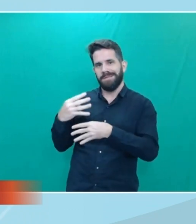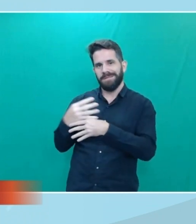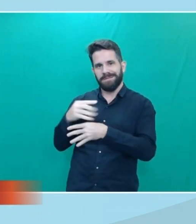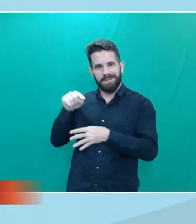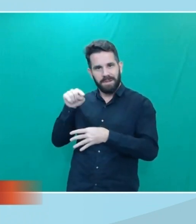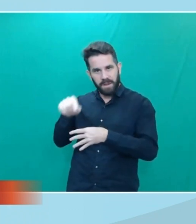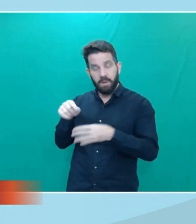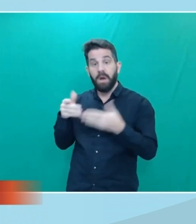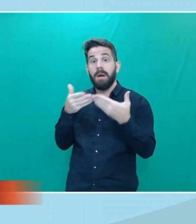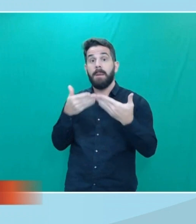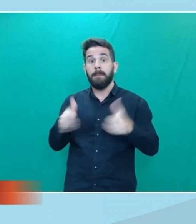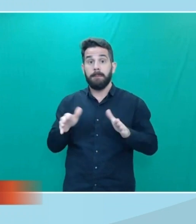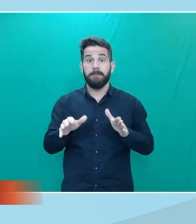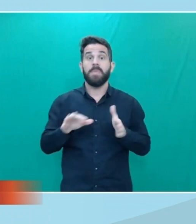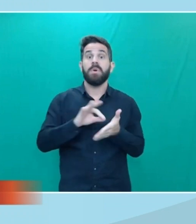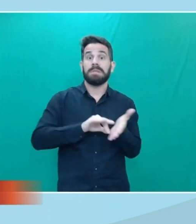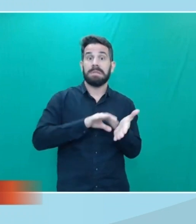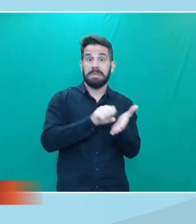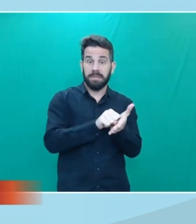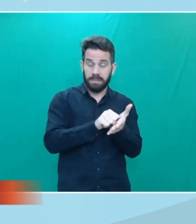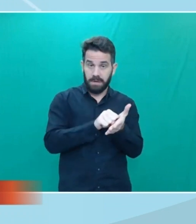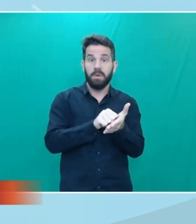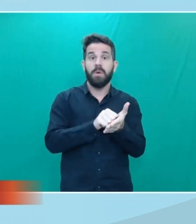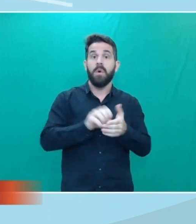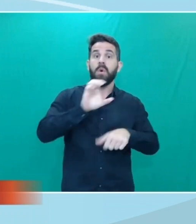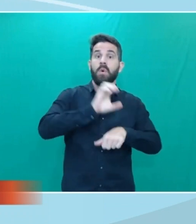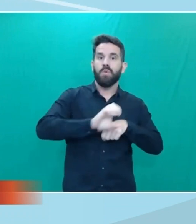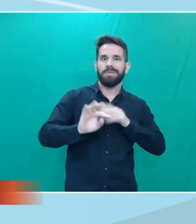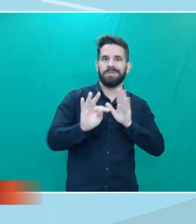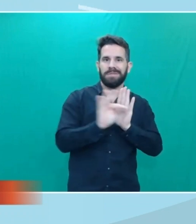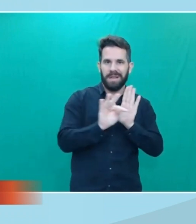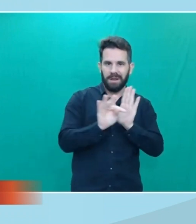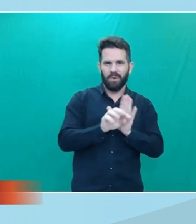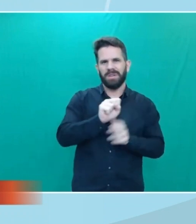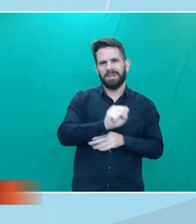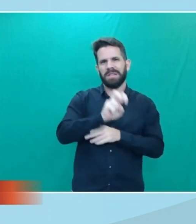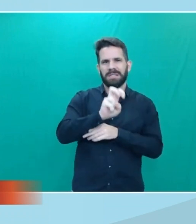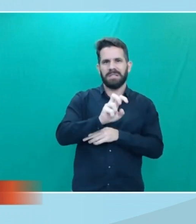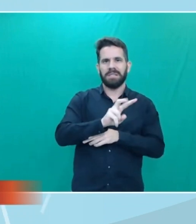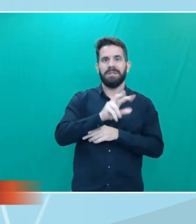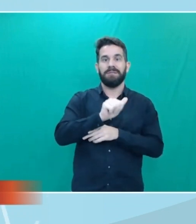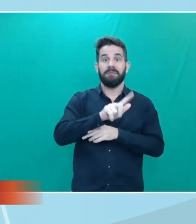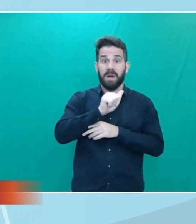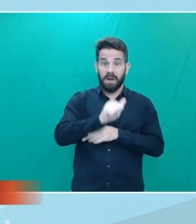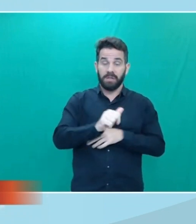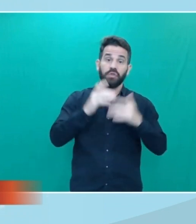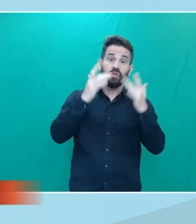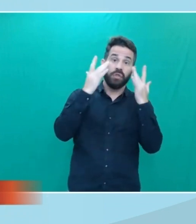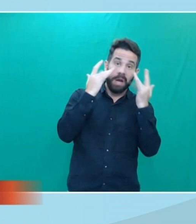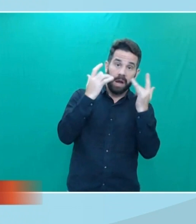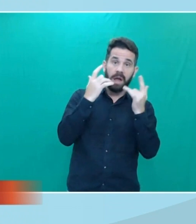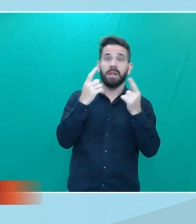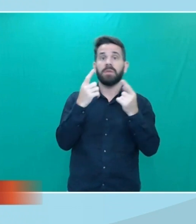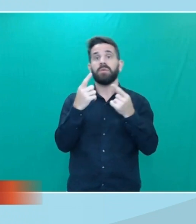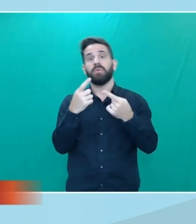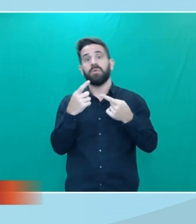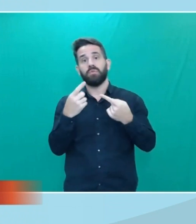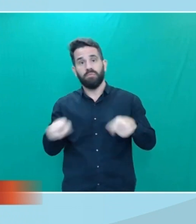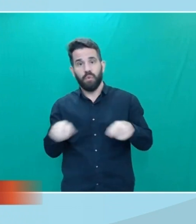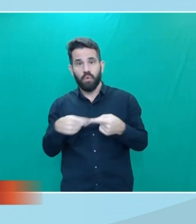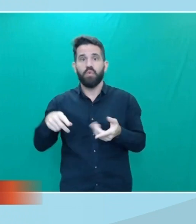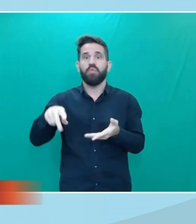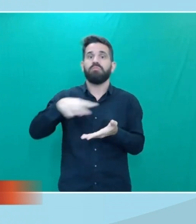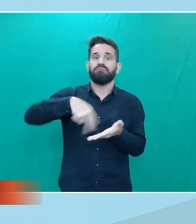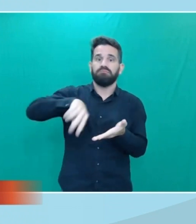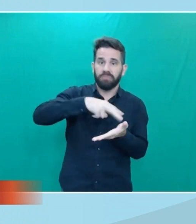técnicos. São 85 vagas distribuídas entre teatro, música, dança e artes visuais. Os cursos são